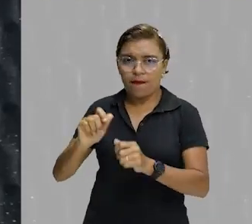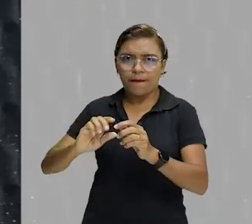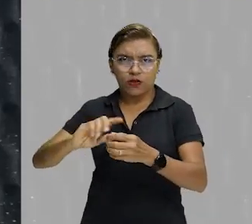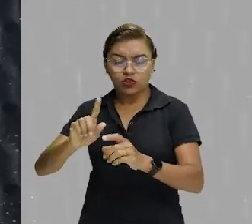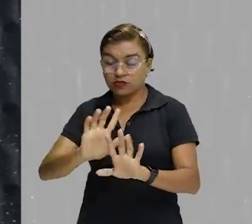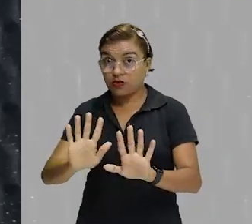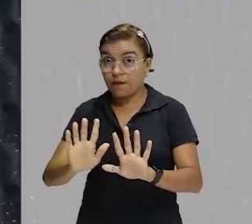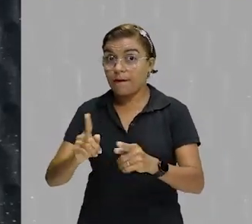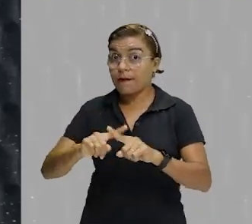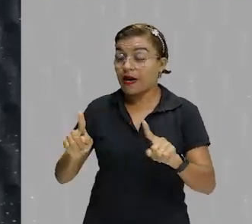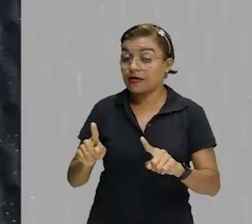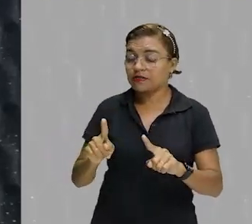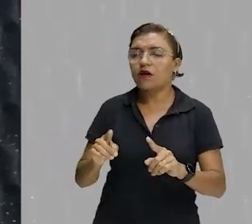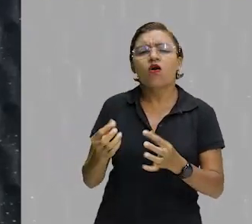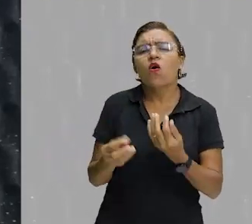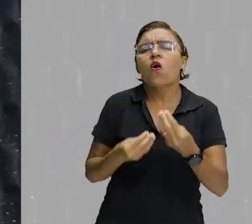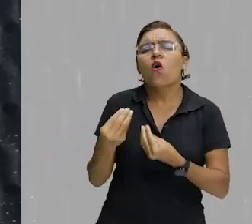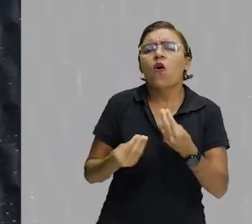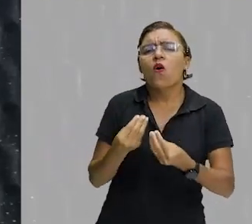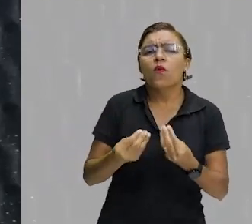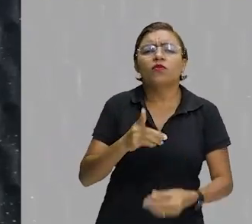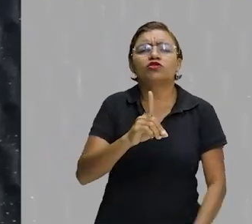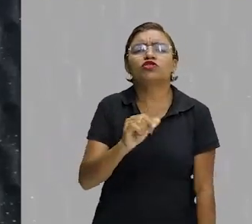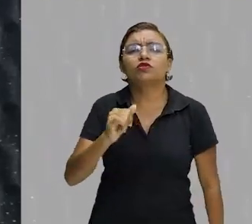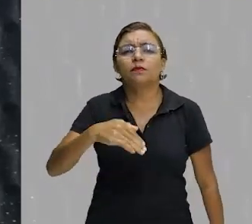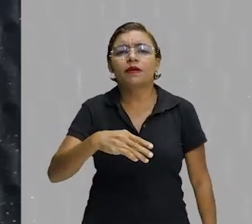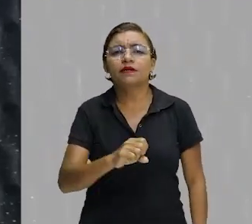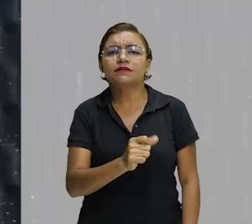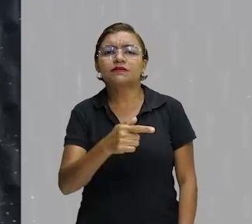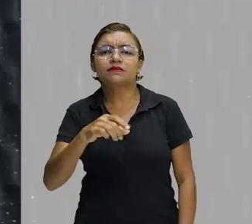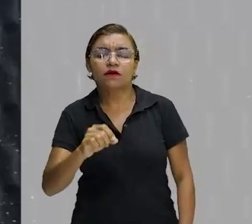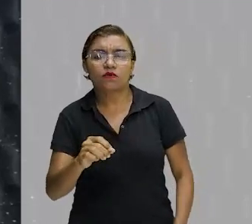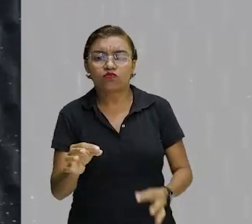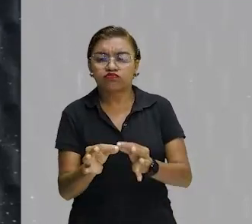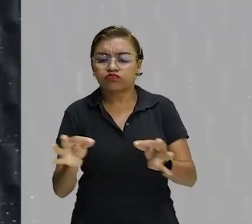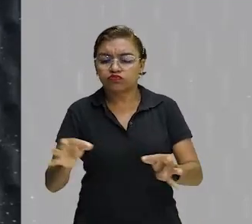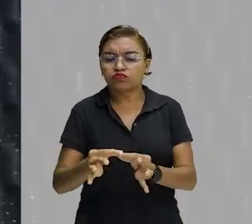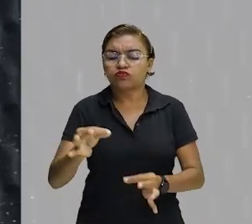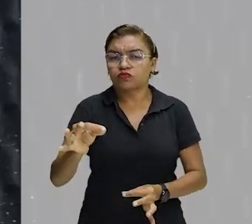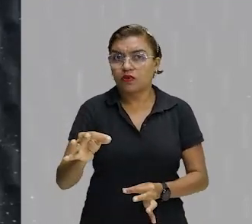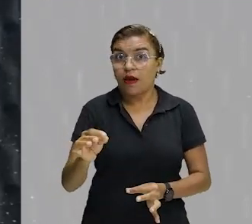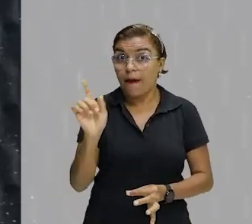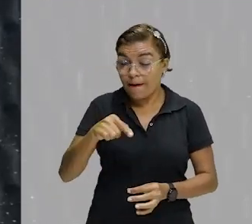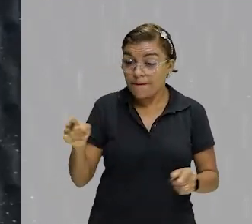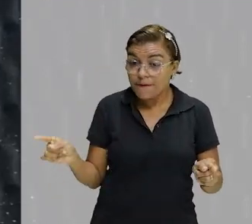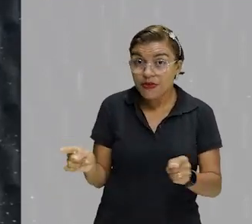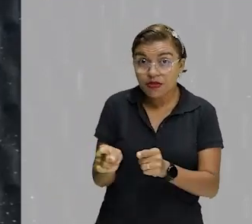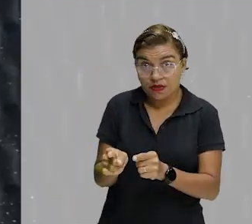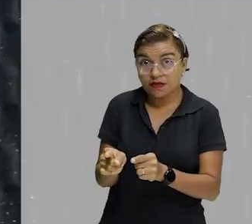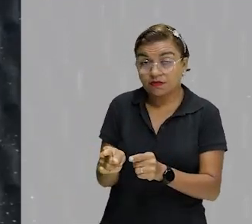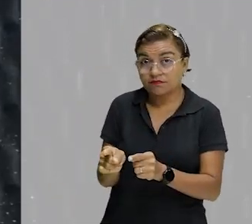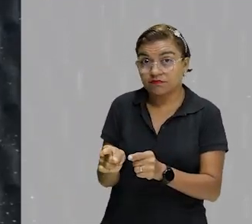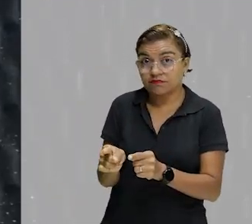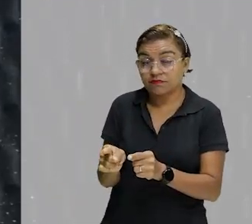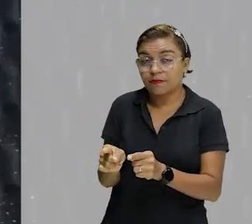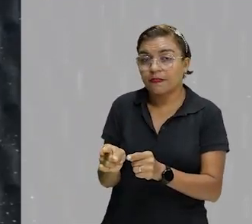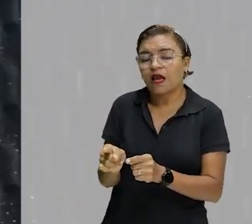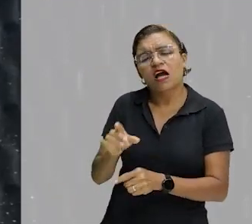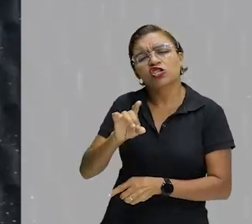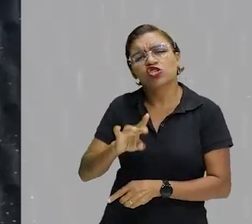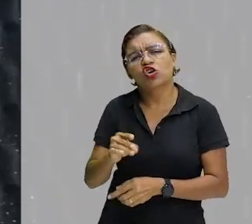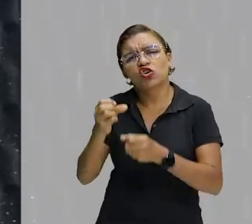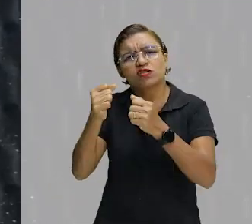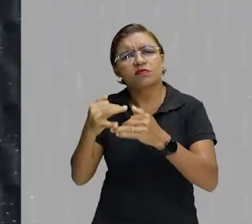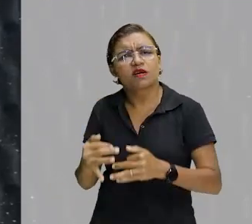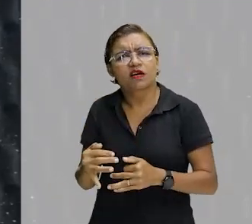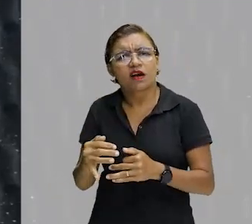a dimensão dela? Fisicamente falando, ela é pequena. Só que quando a gente fala de dimensão, nesse caso aqui, a gente não está falando somente